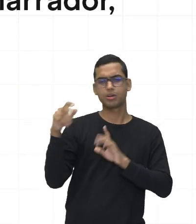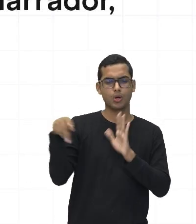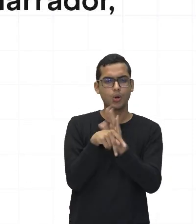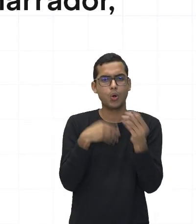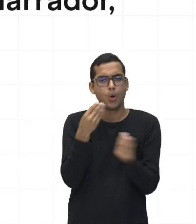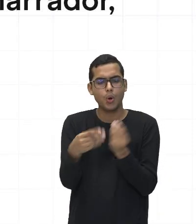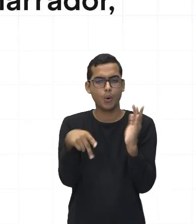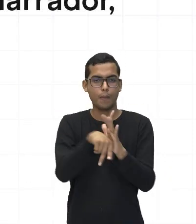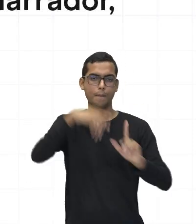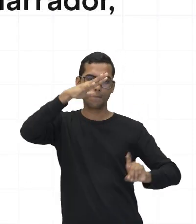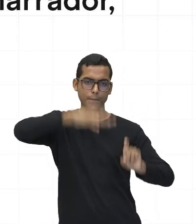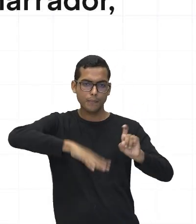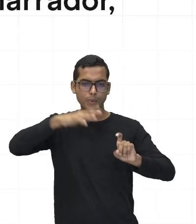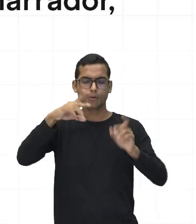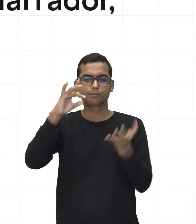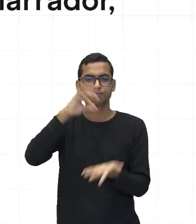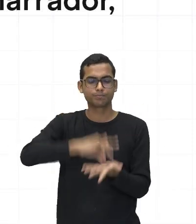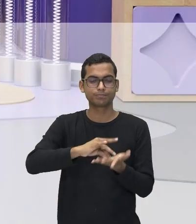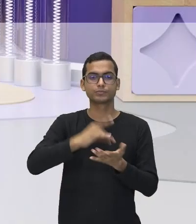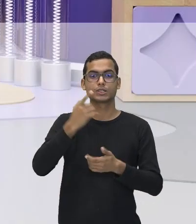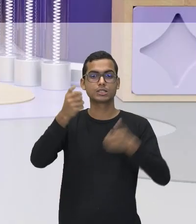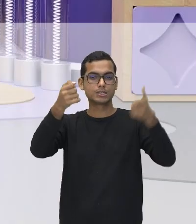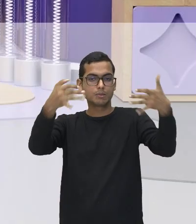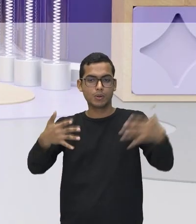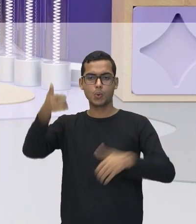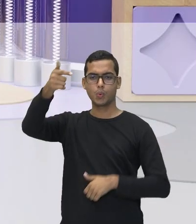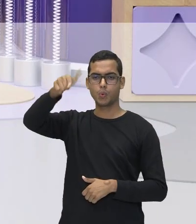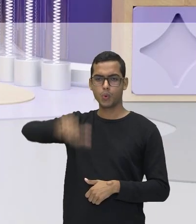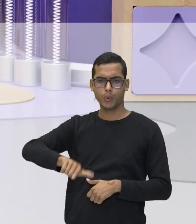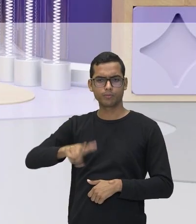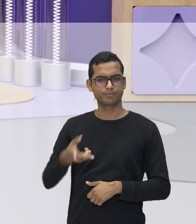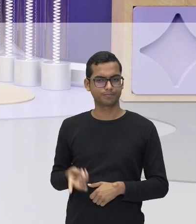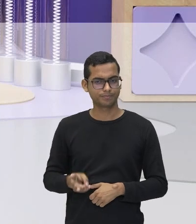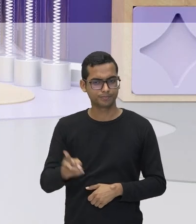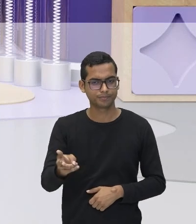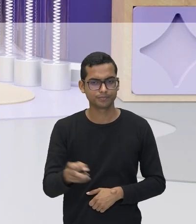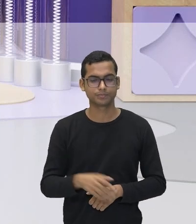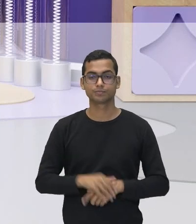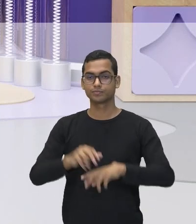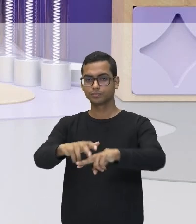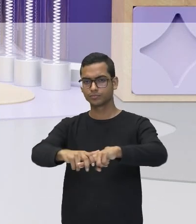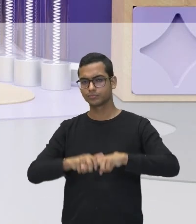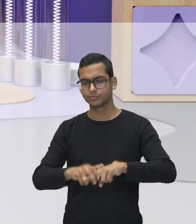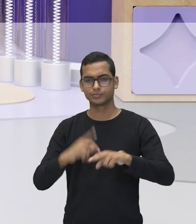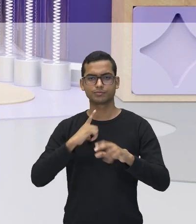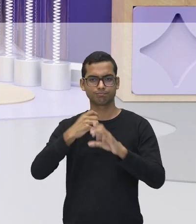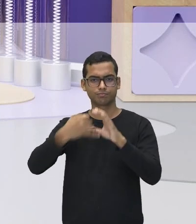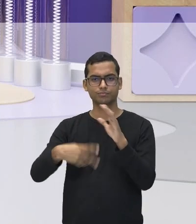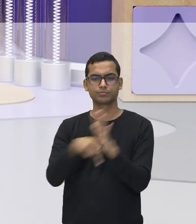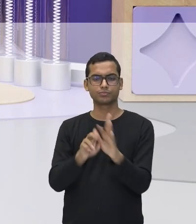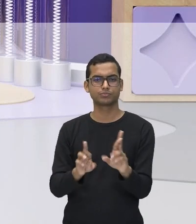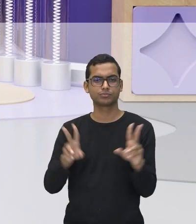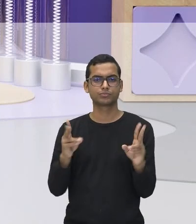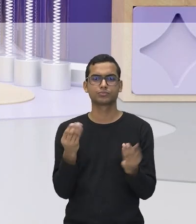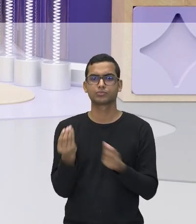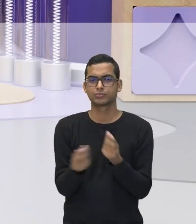mito for sendo recontado. Por isso é que às vezes nós encontramos diferenças